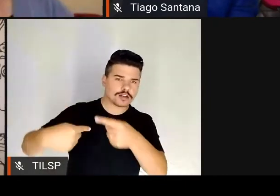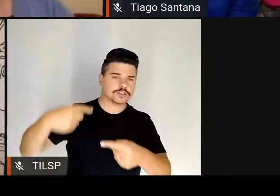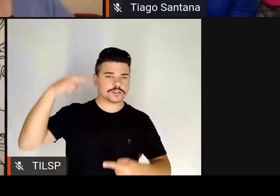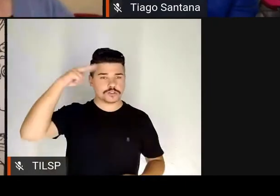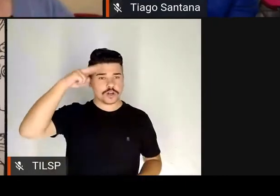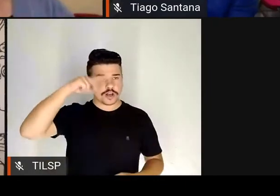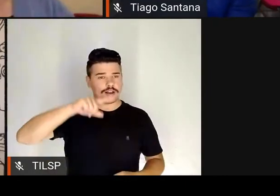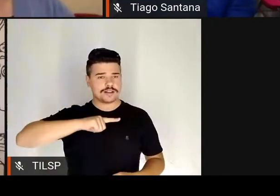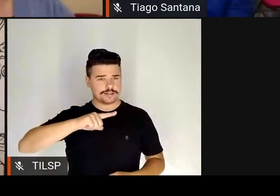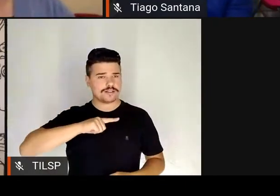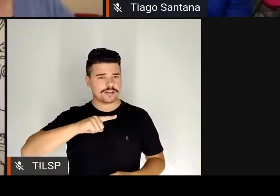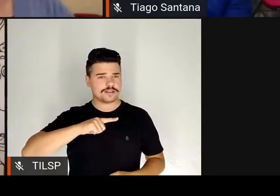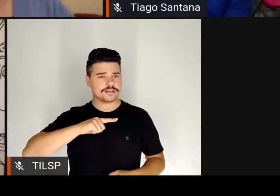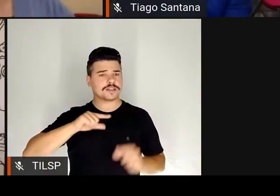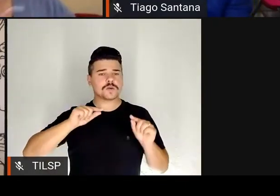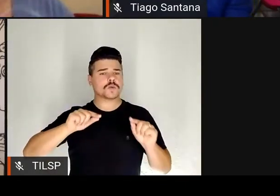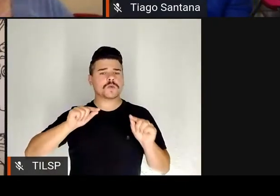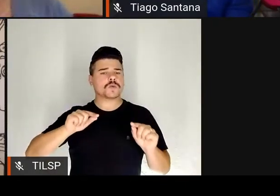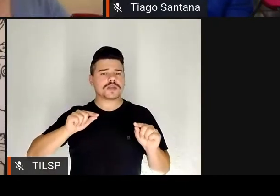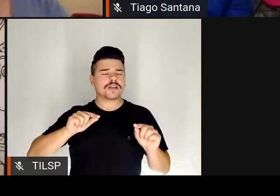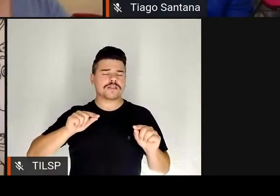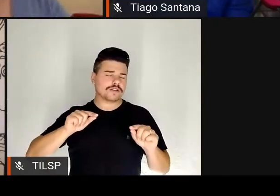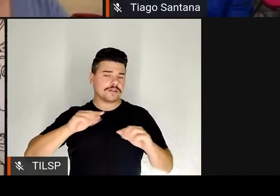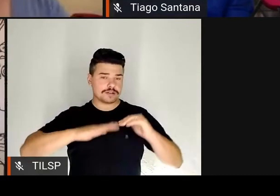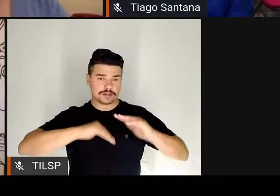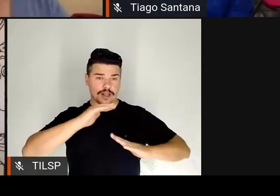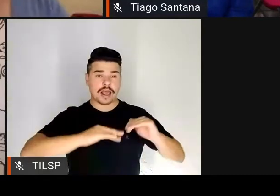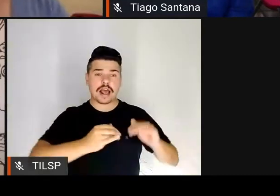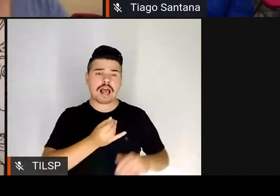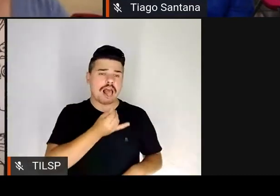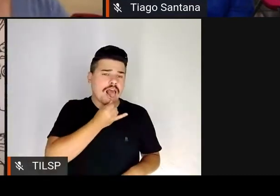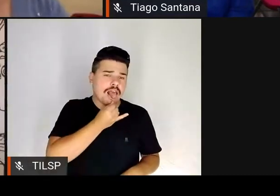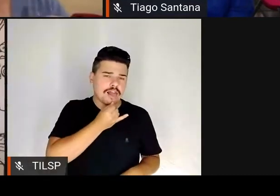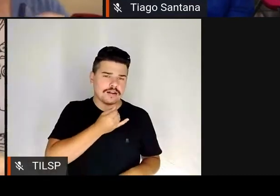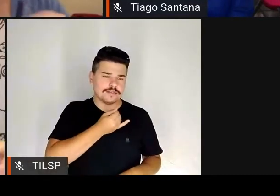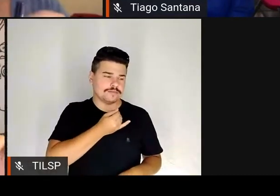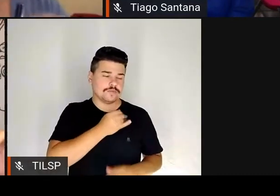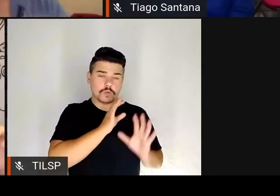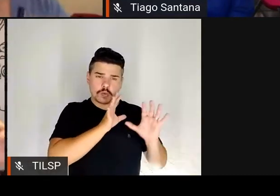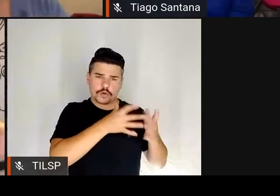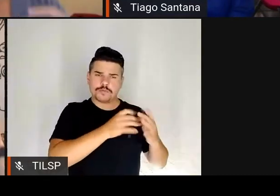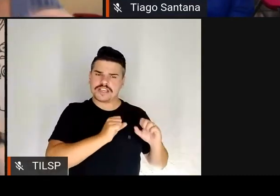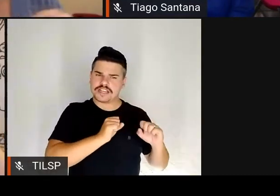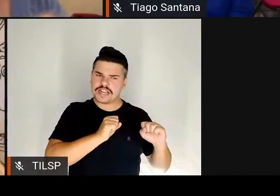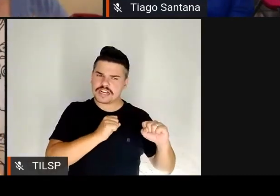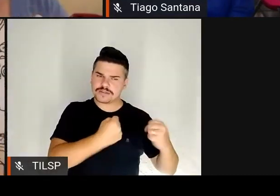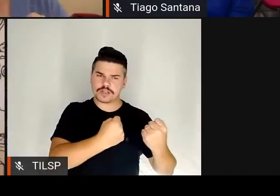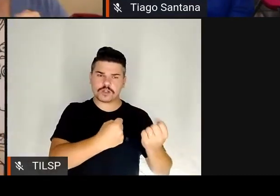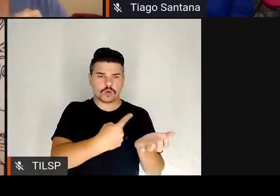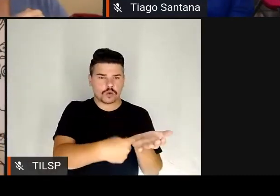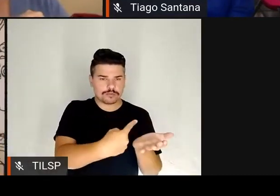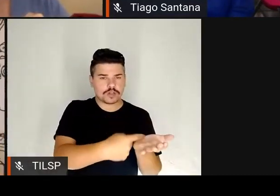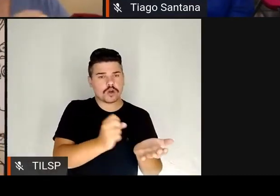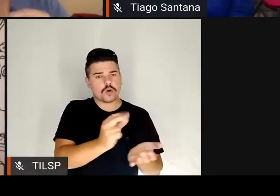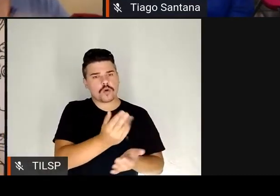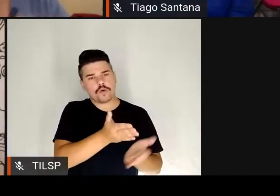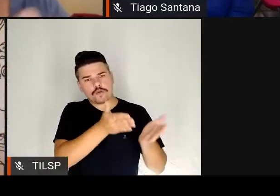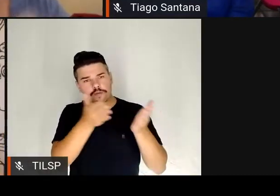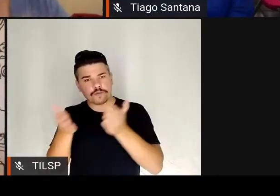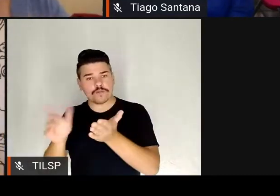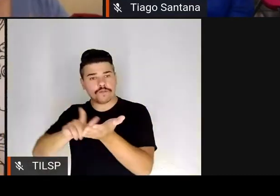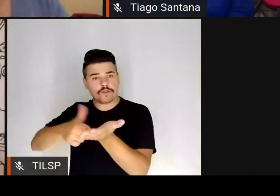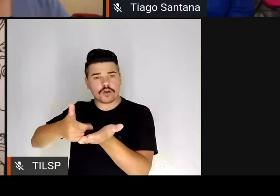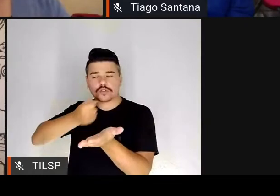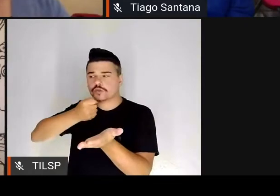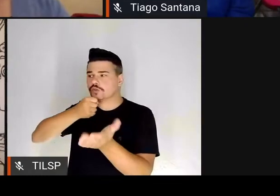tem uma origem histórica, né? Então, não é à toa que a gente fala tanto sobre engajamento quando a